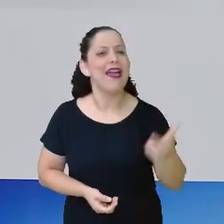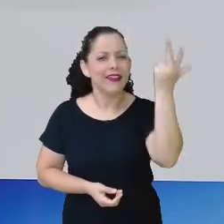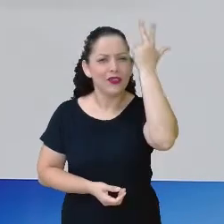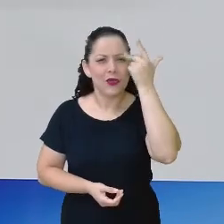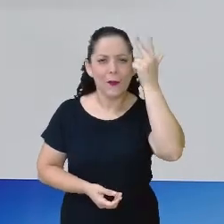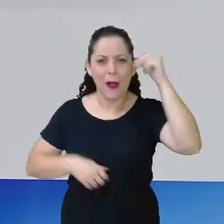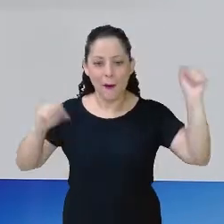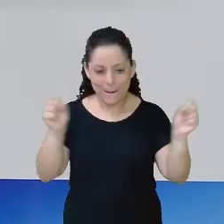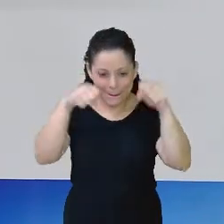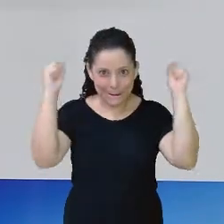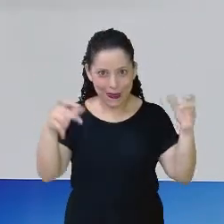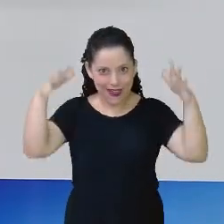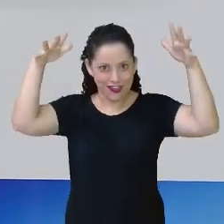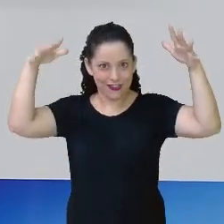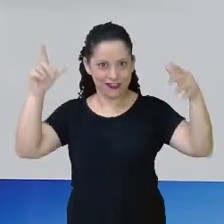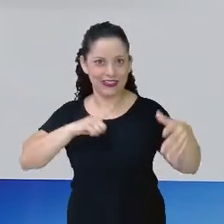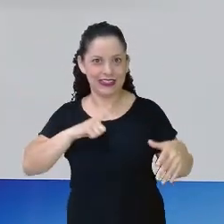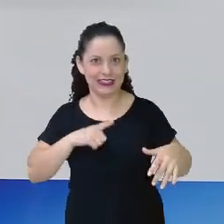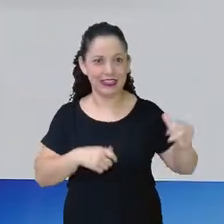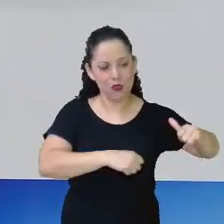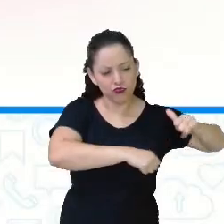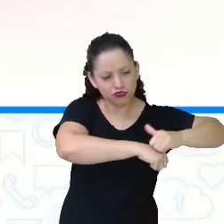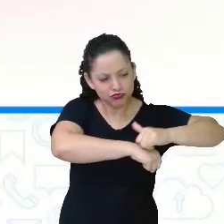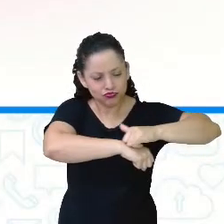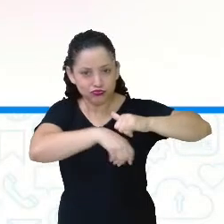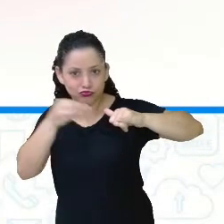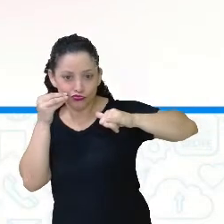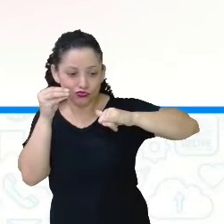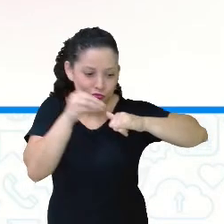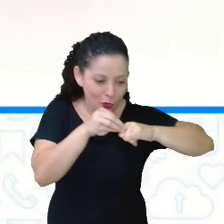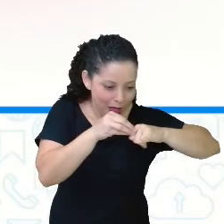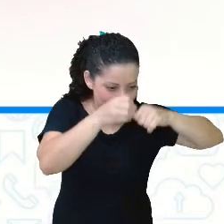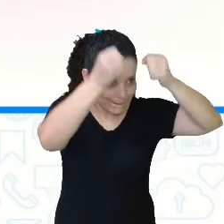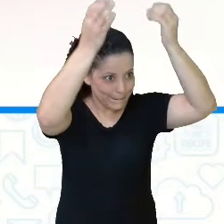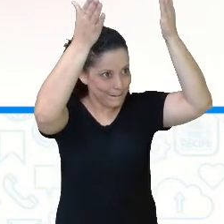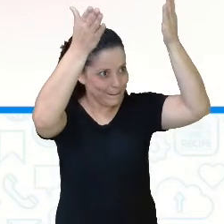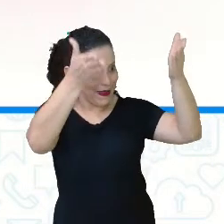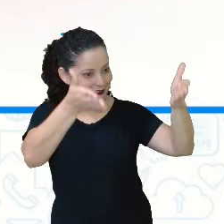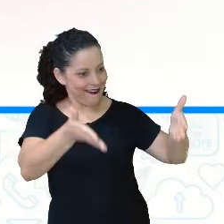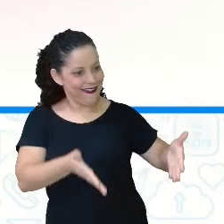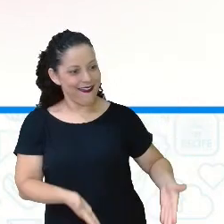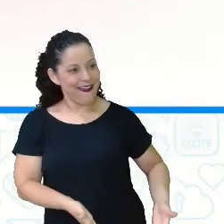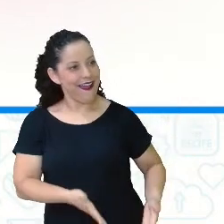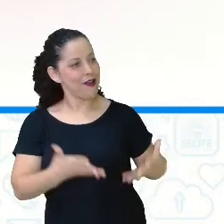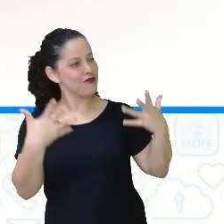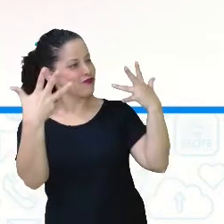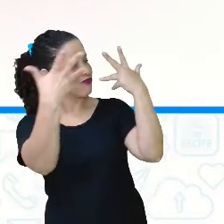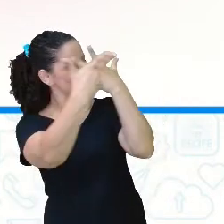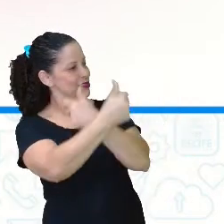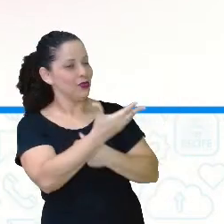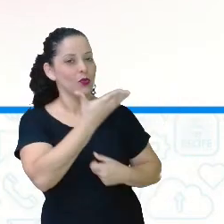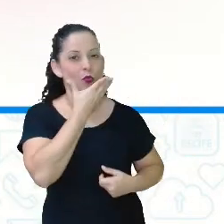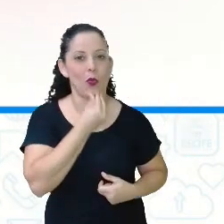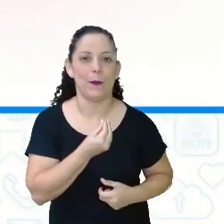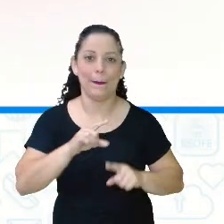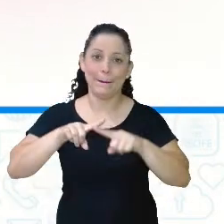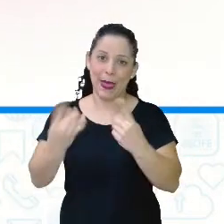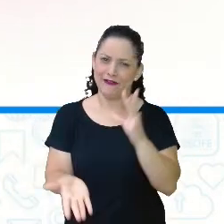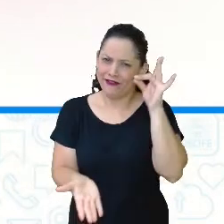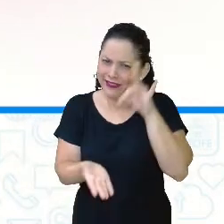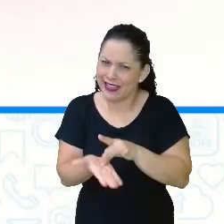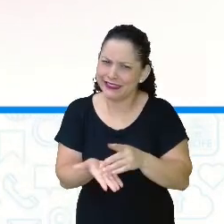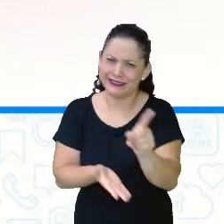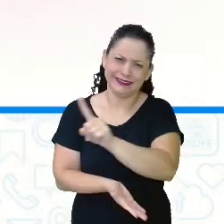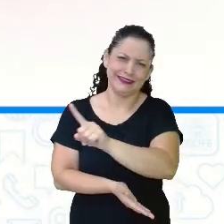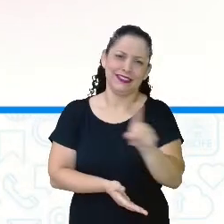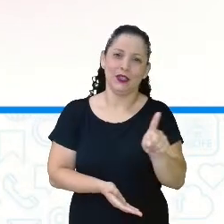com magia, com fantasia. Ó, não é lógico encontrar uma fada madrinha e ser transformado em um belo príncipe. É normal isso? Não. Porém,